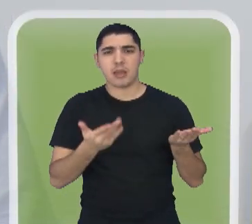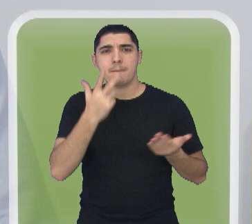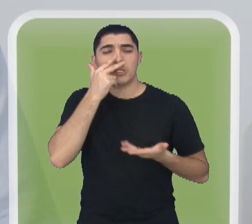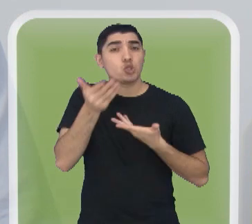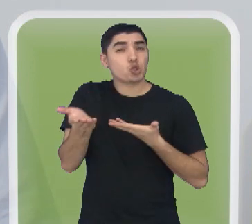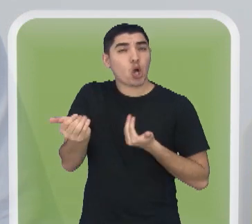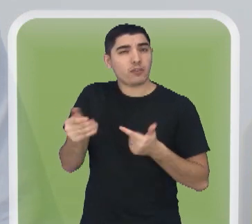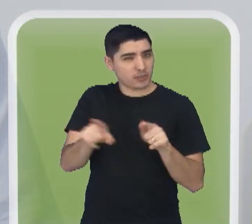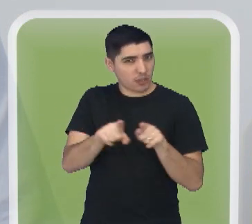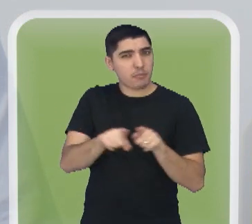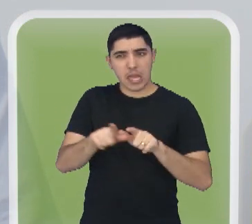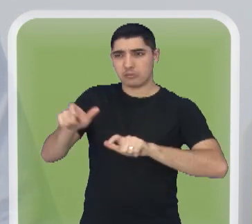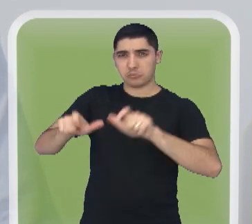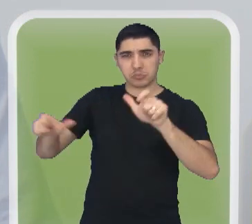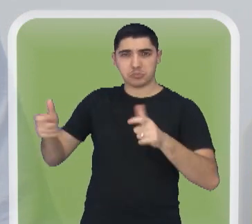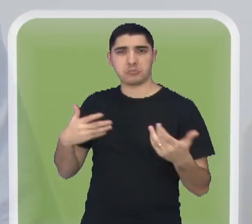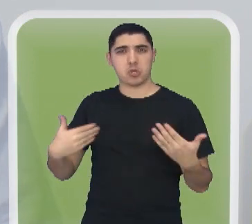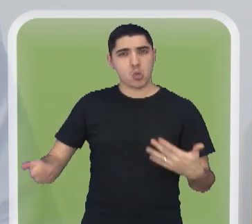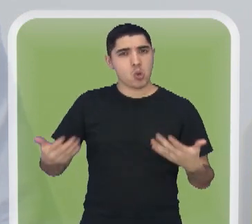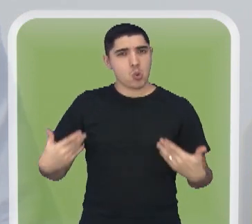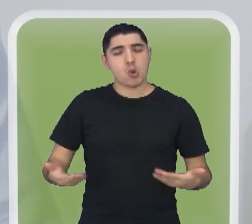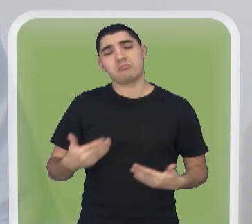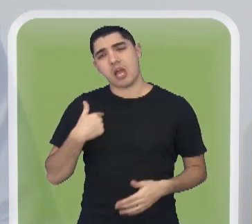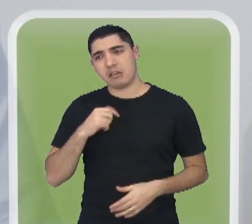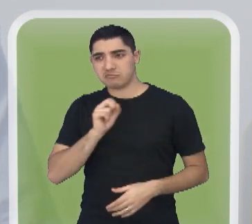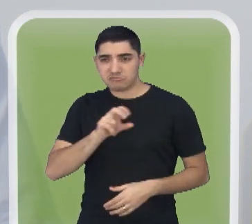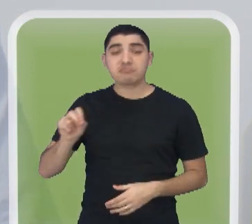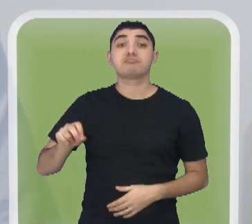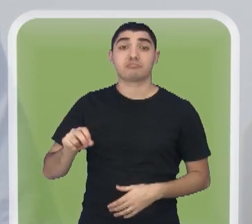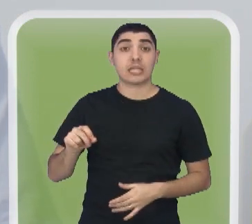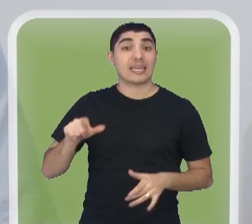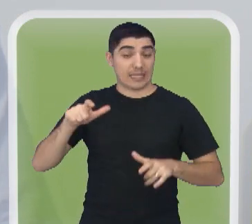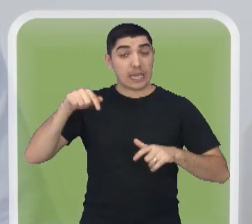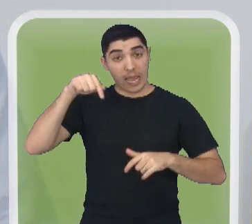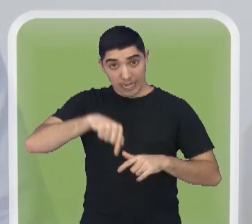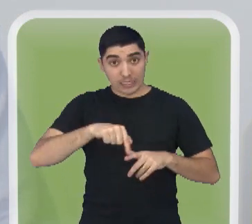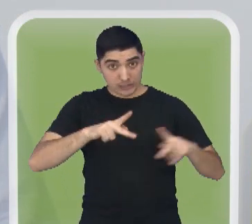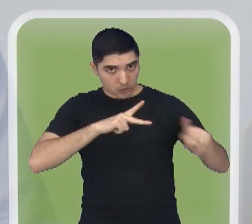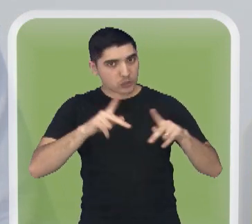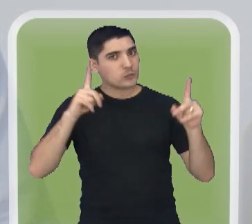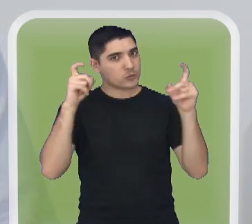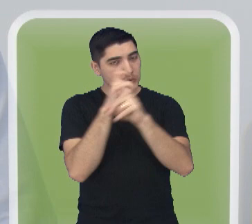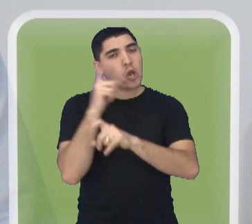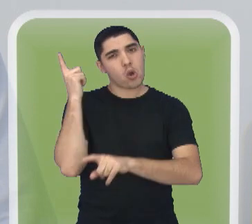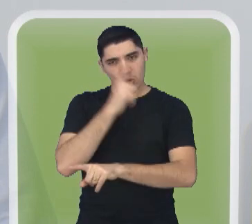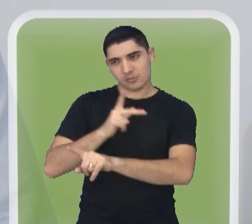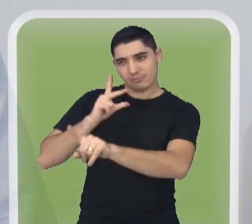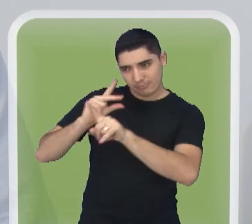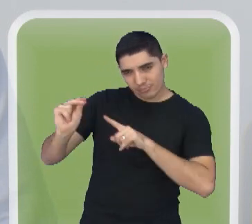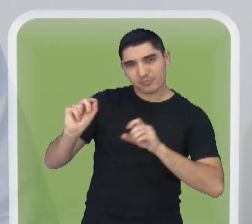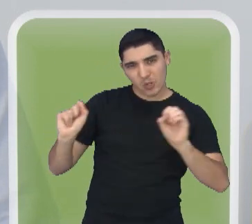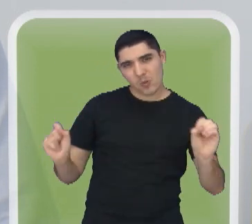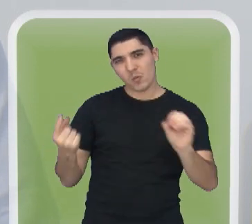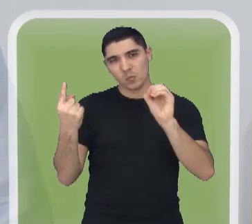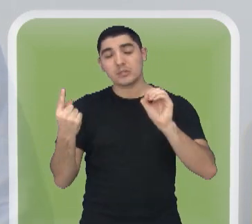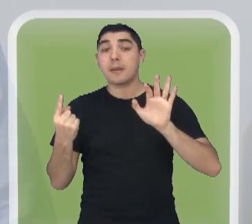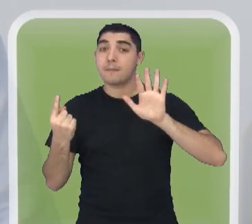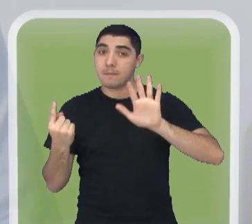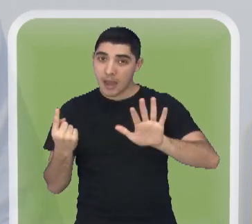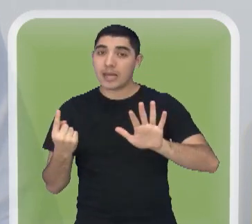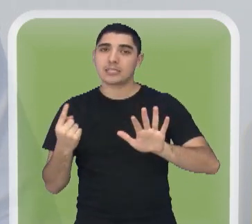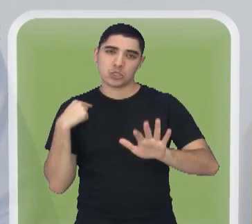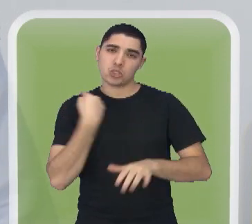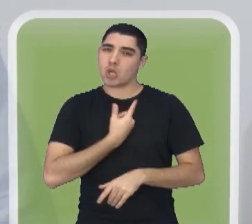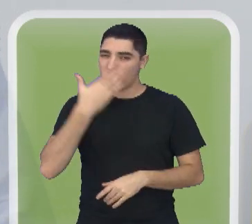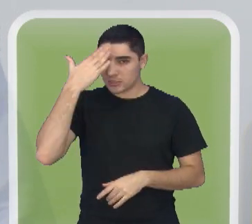né? E realmente o jogo daqui foi muito difícil. A gente conseguiu reverter, como você disse. A gente também